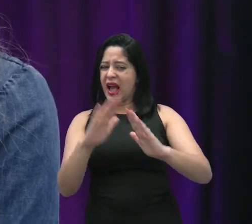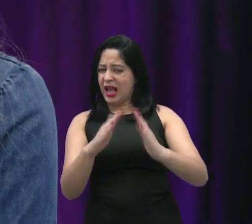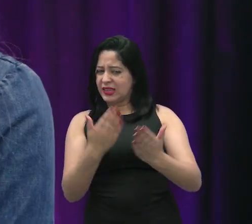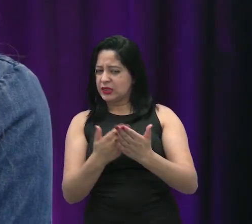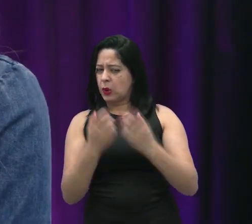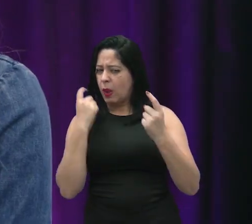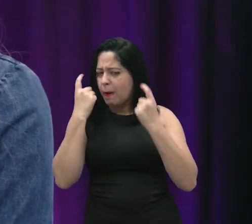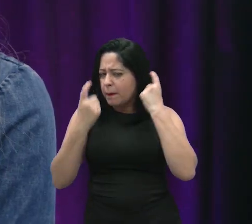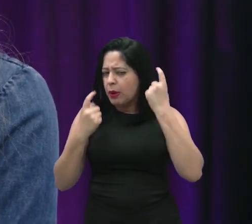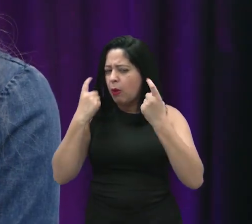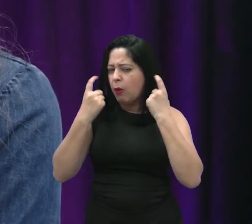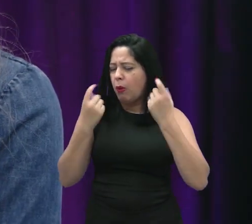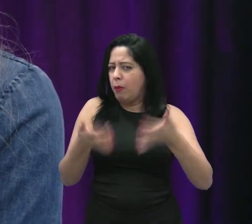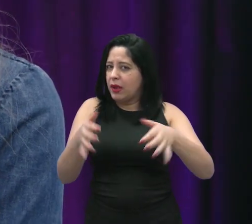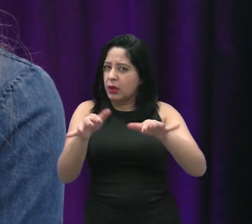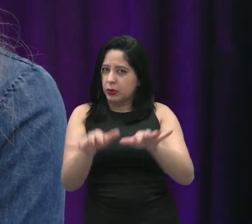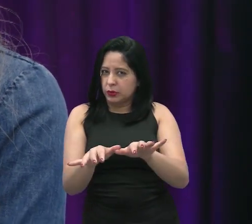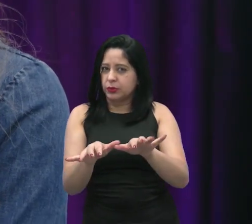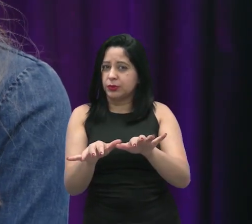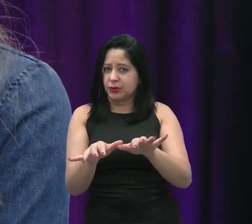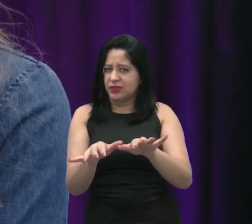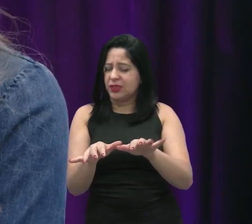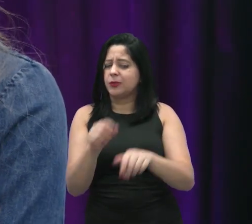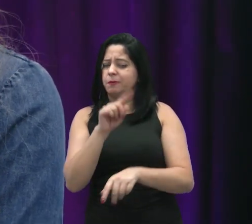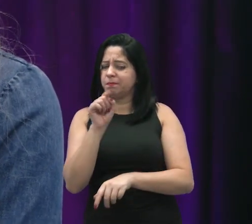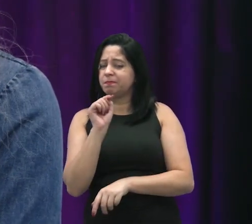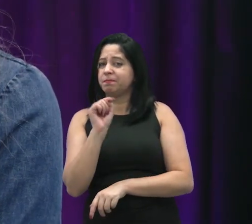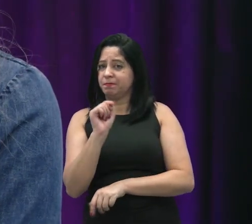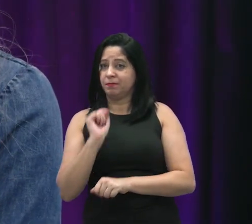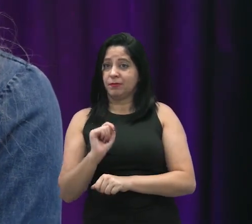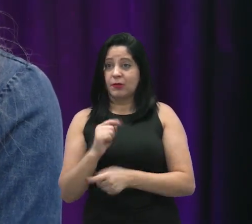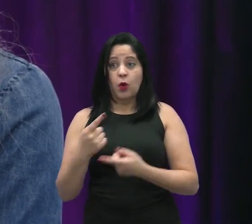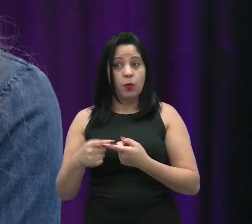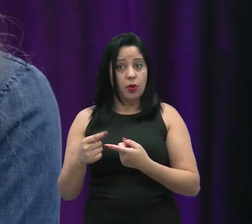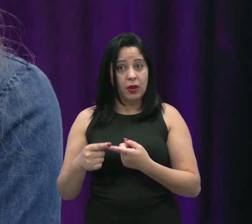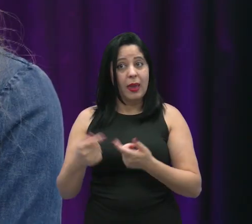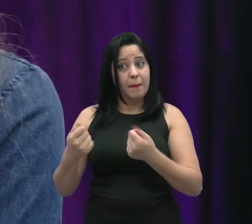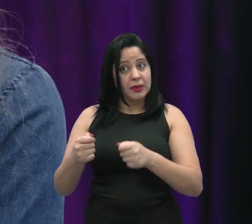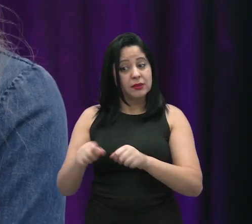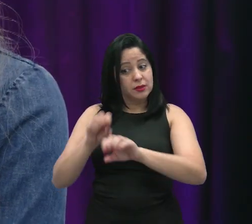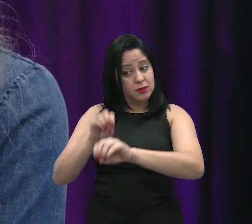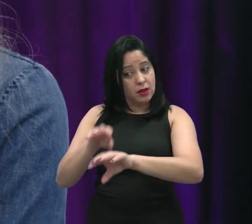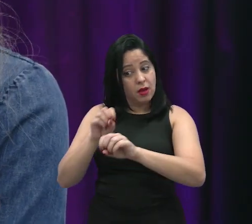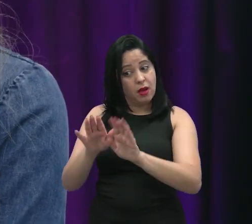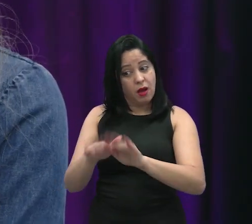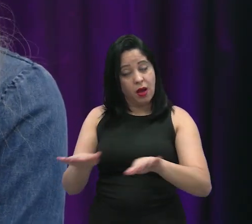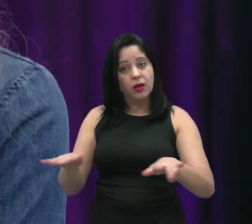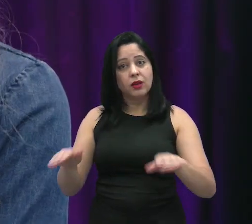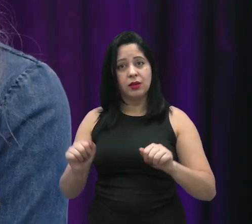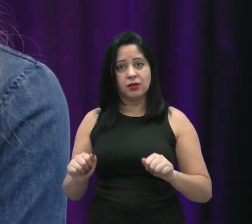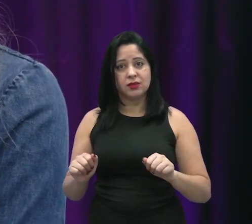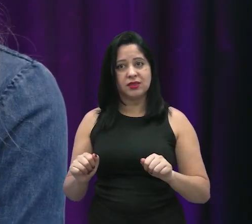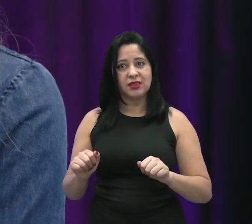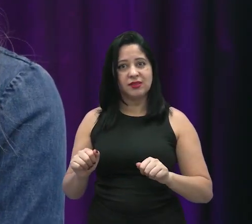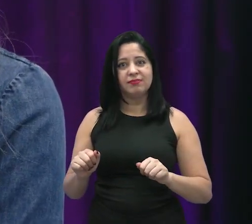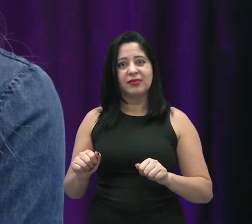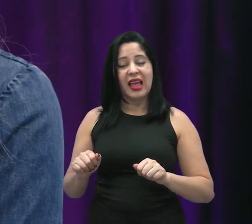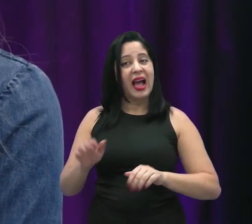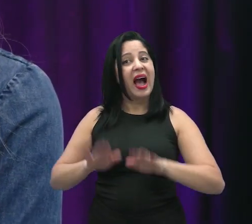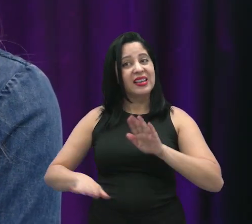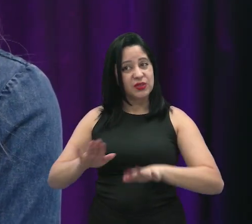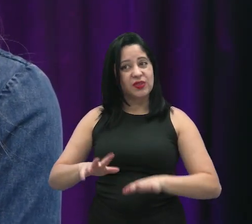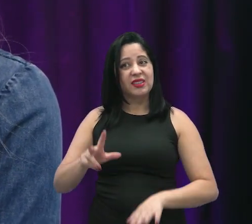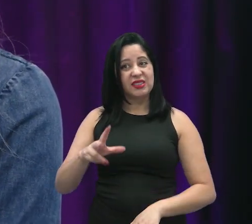nessa inclusão, né, como melhoria para que a educação dessa criança aconteça, né, porque muitas vezes a escola particular